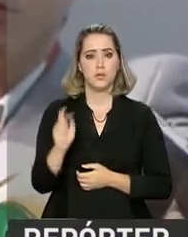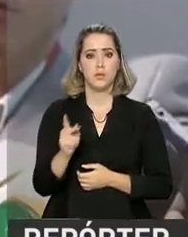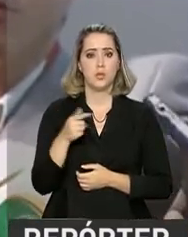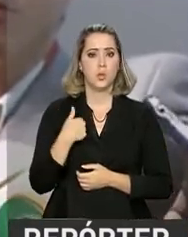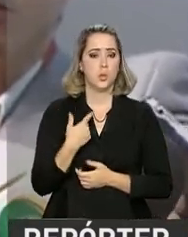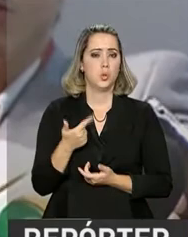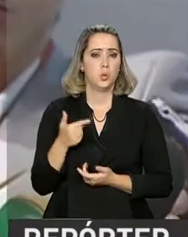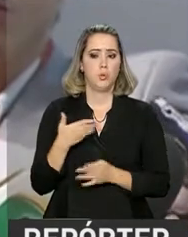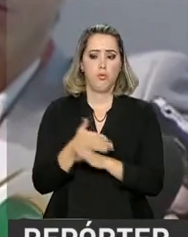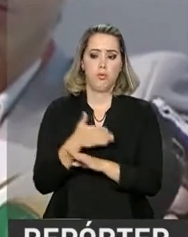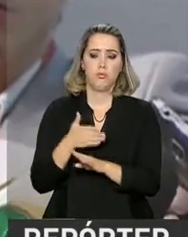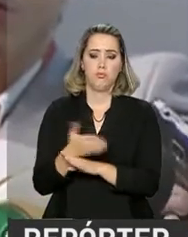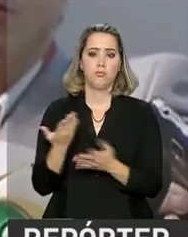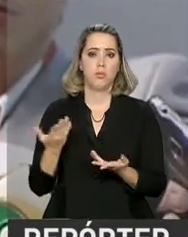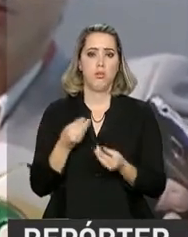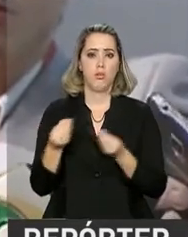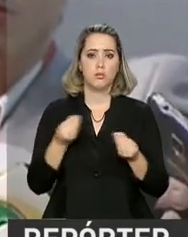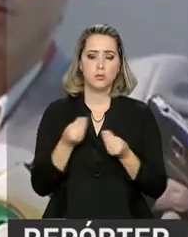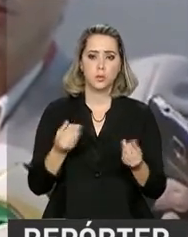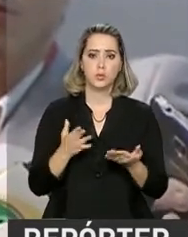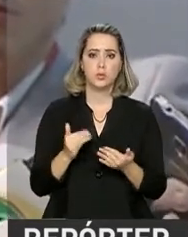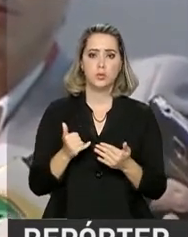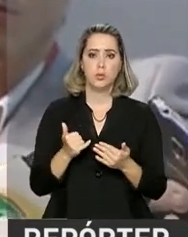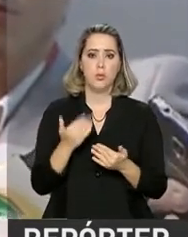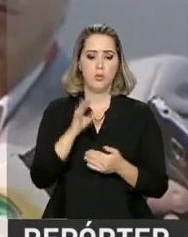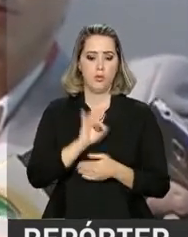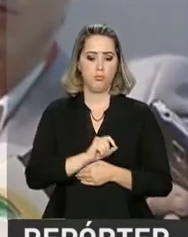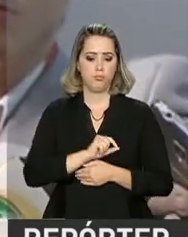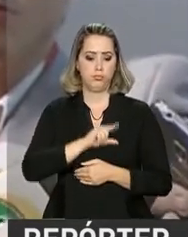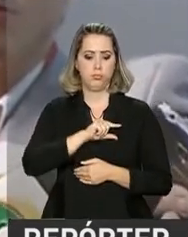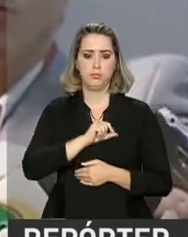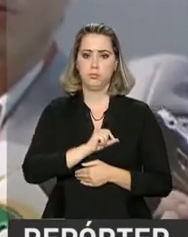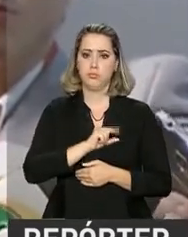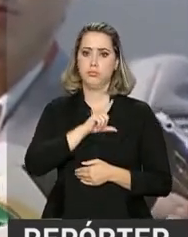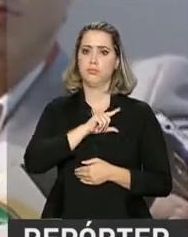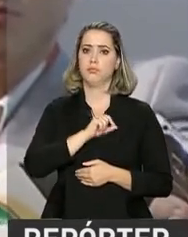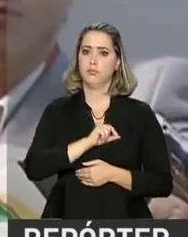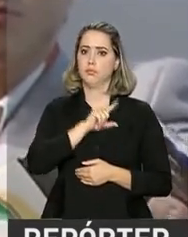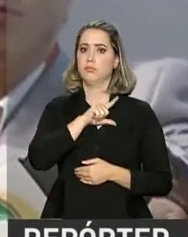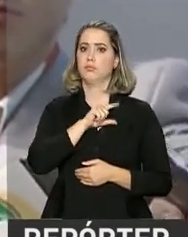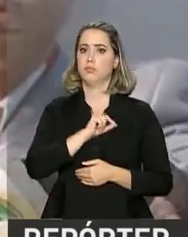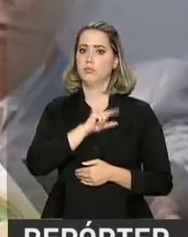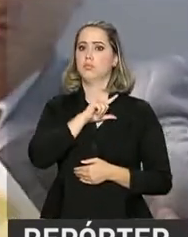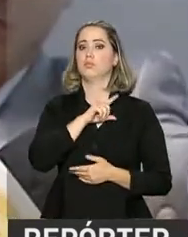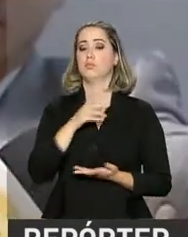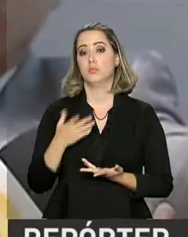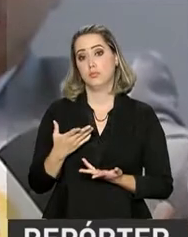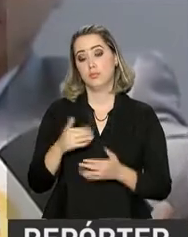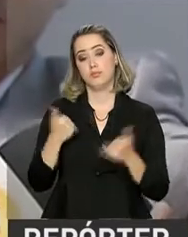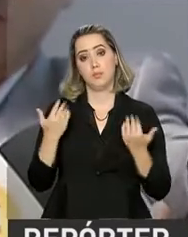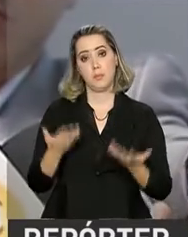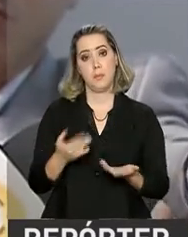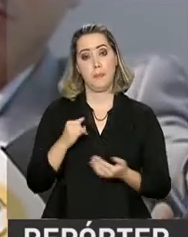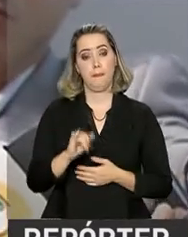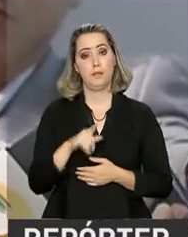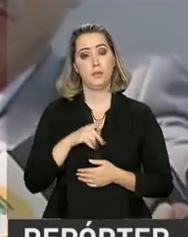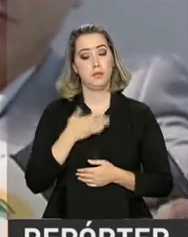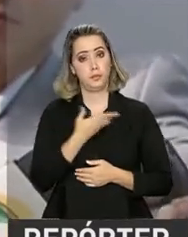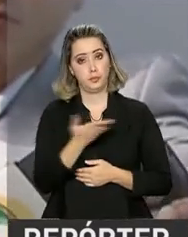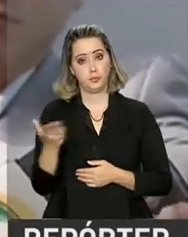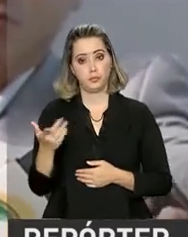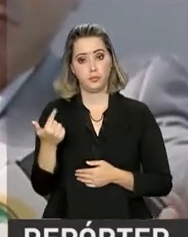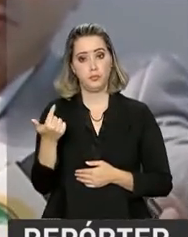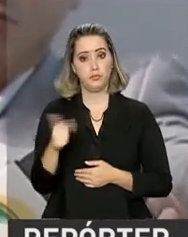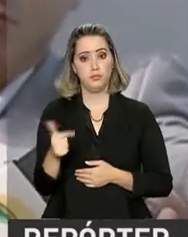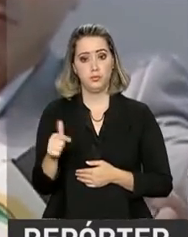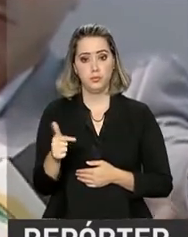vez menos espaço para conceder aumentos no salário mínimo mais elevados. Então, se você não